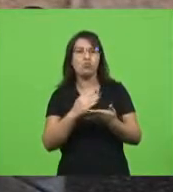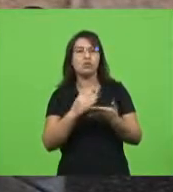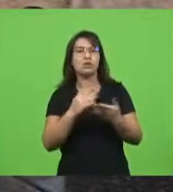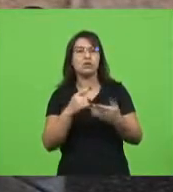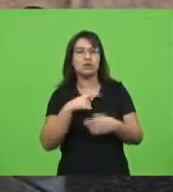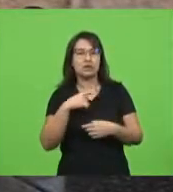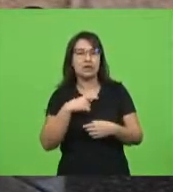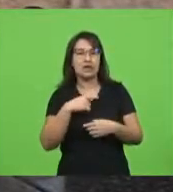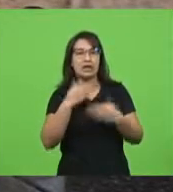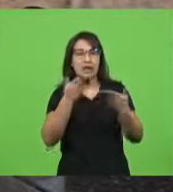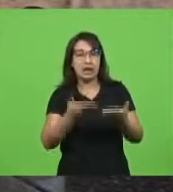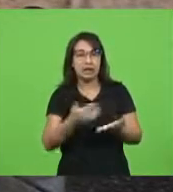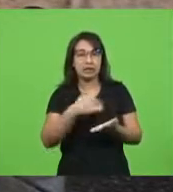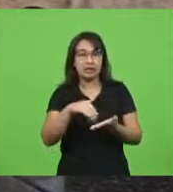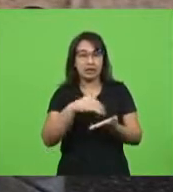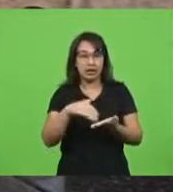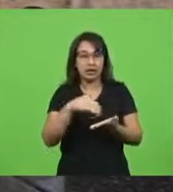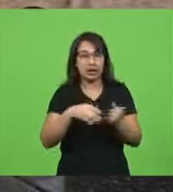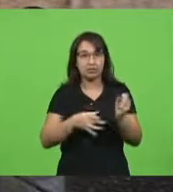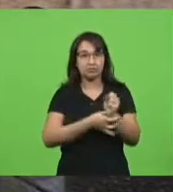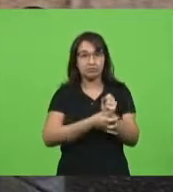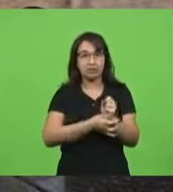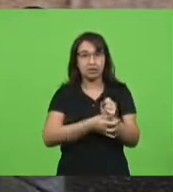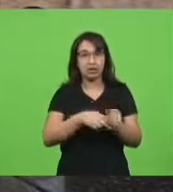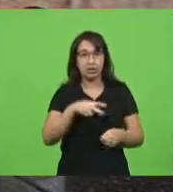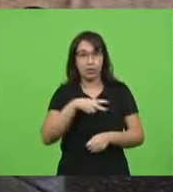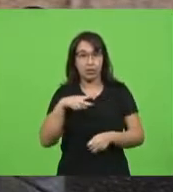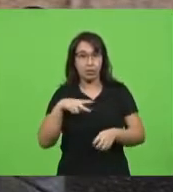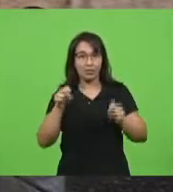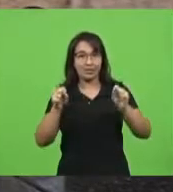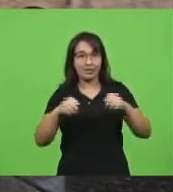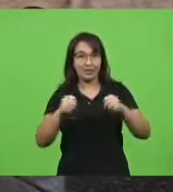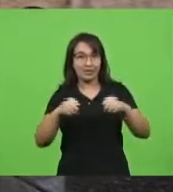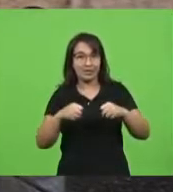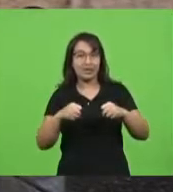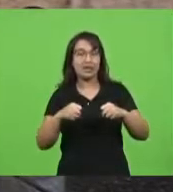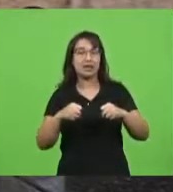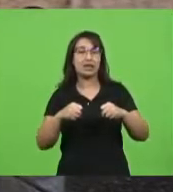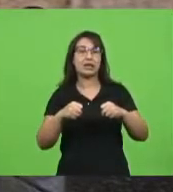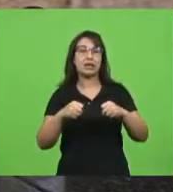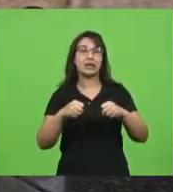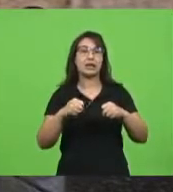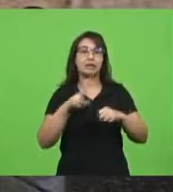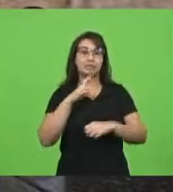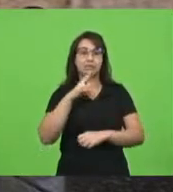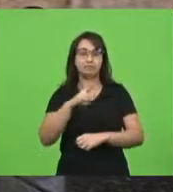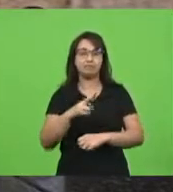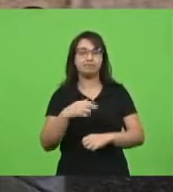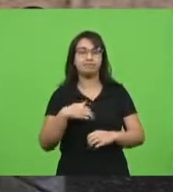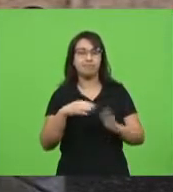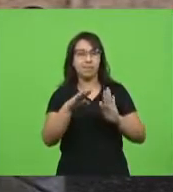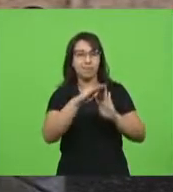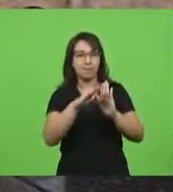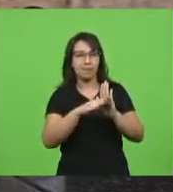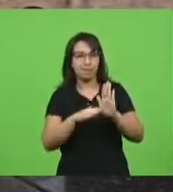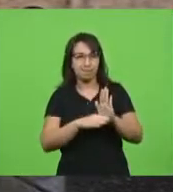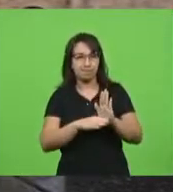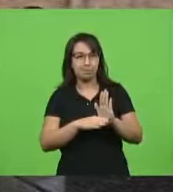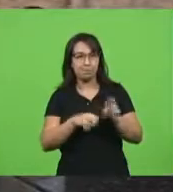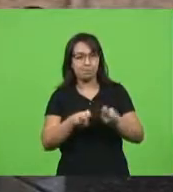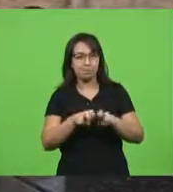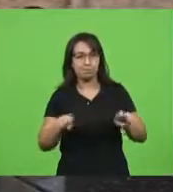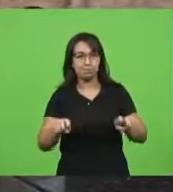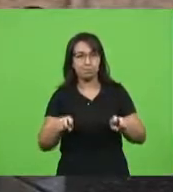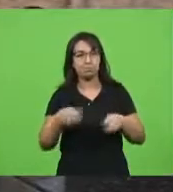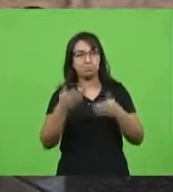Pública possa responder. Então, nós vamos seguir a ordem das bancadas e consulto a bancada do MDB,